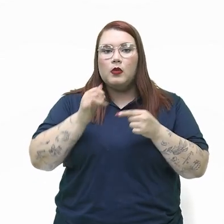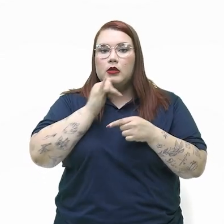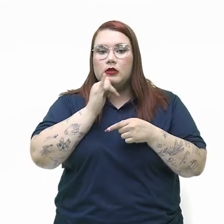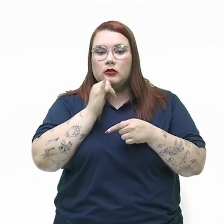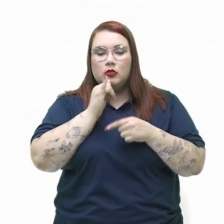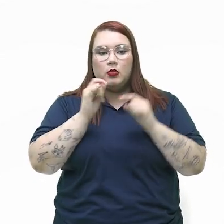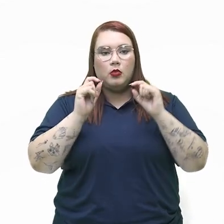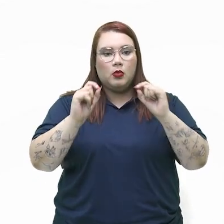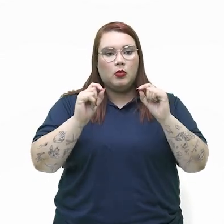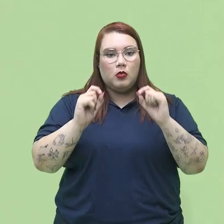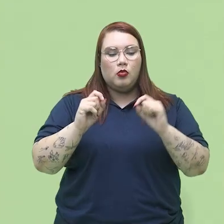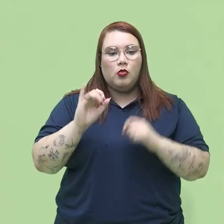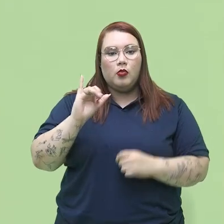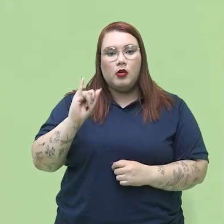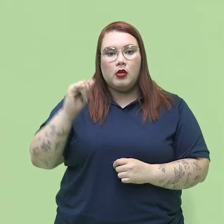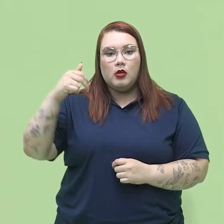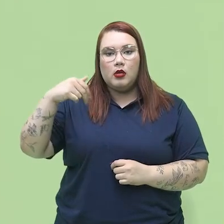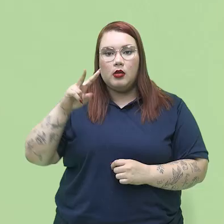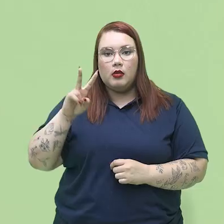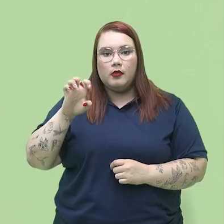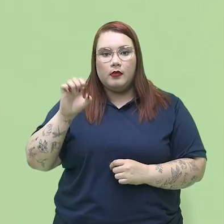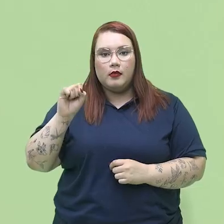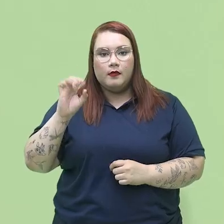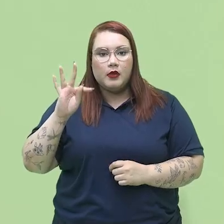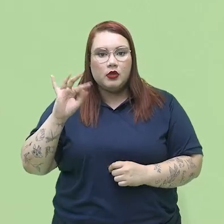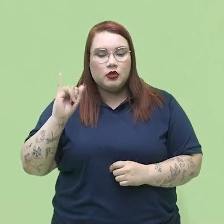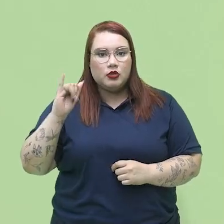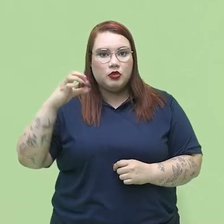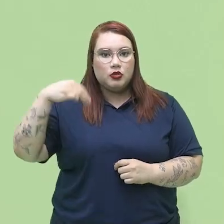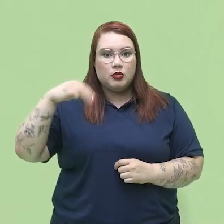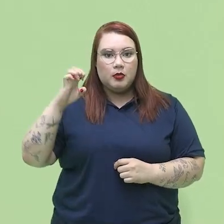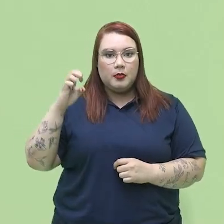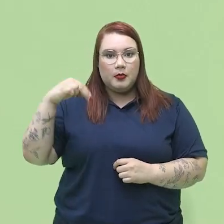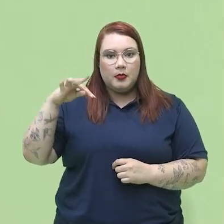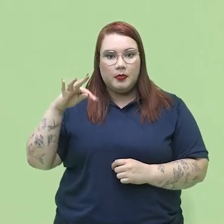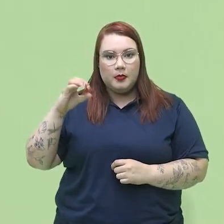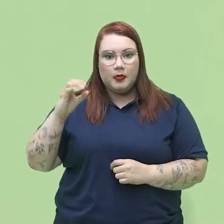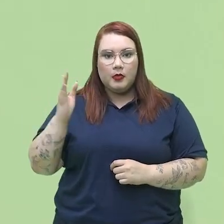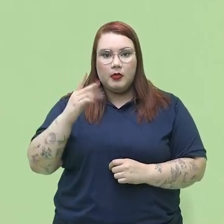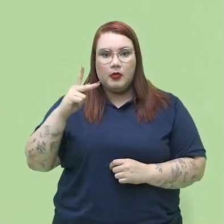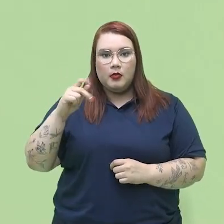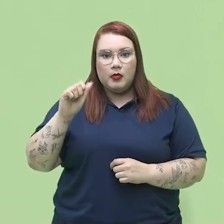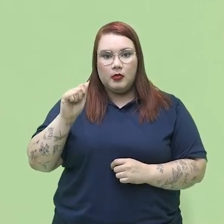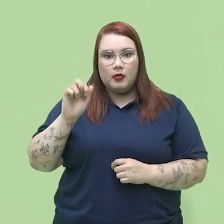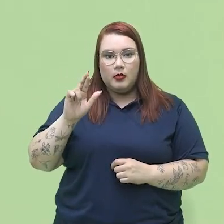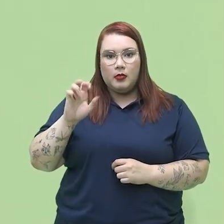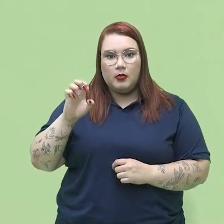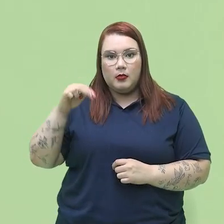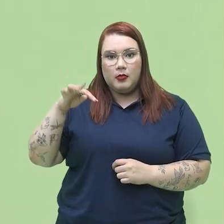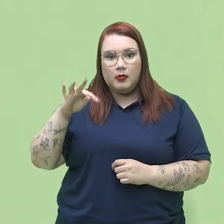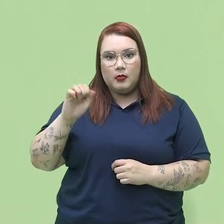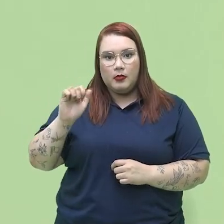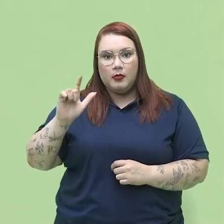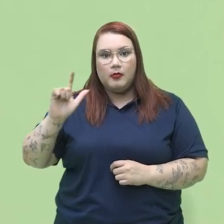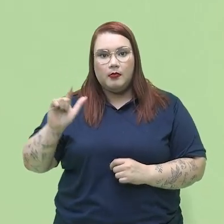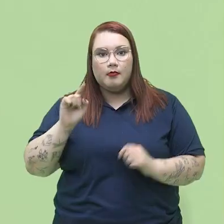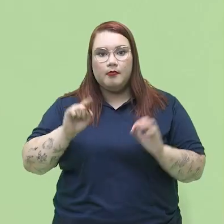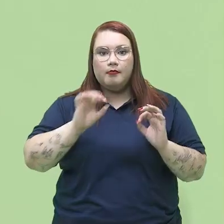do investimento parental, e neste processo, por exemplo, vamos colocar de novo a espécie humana.